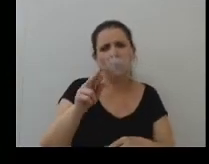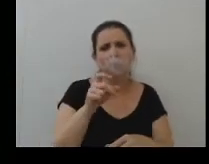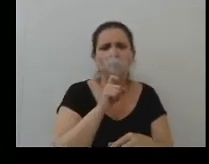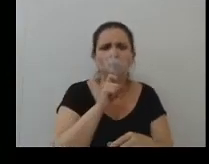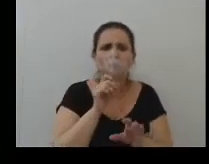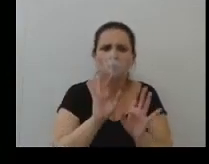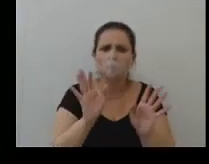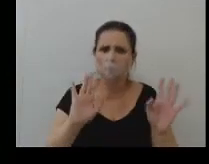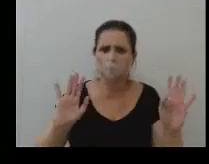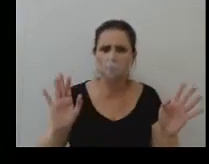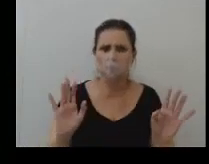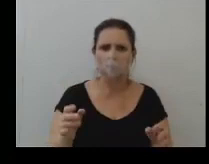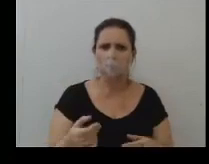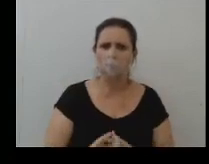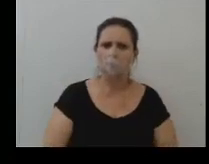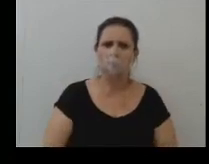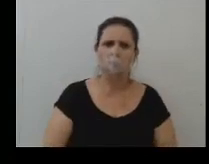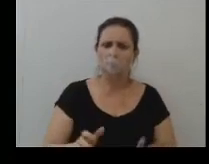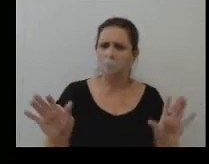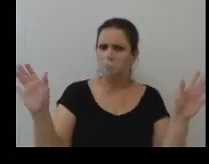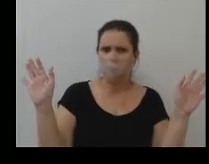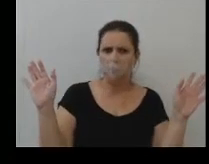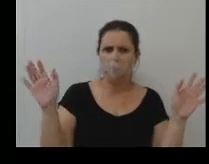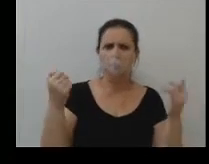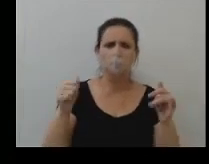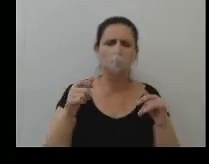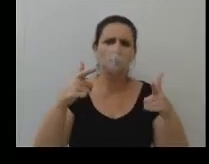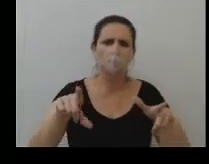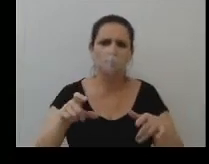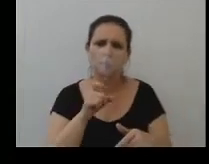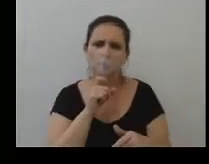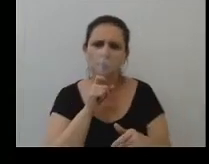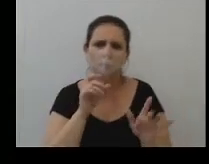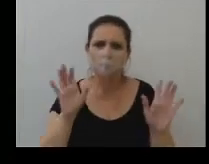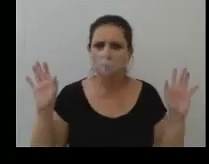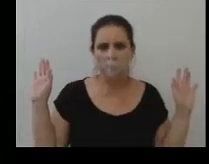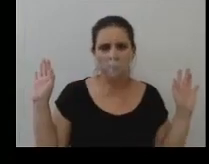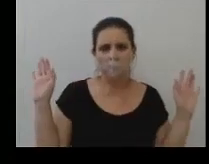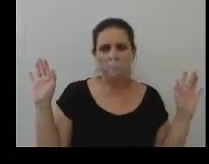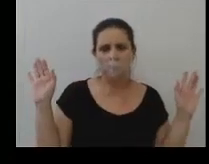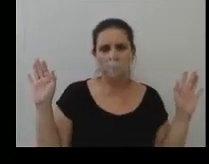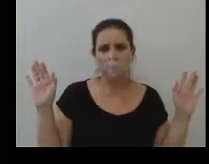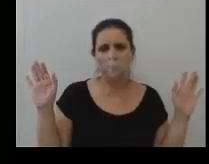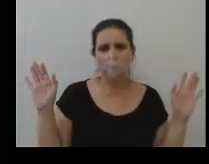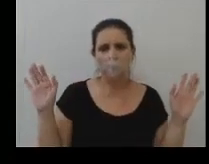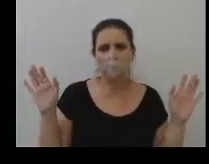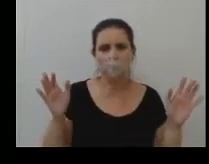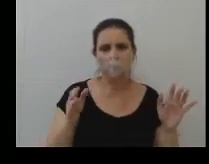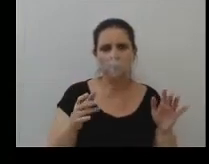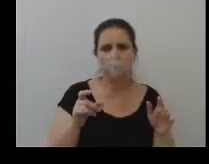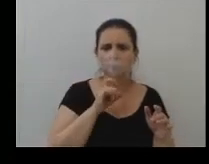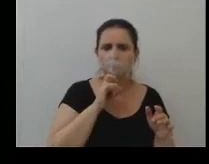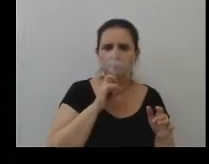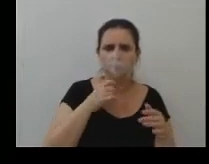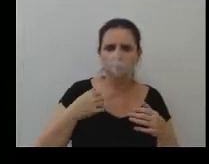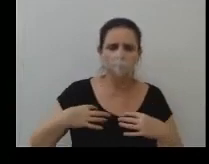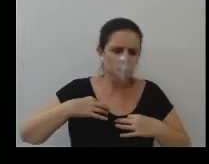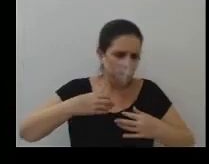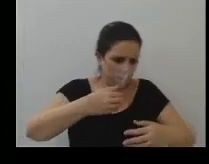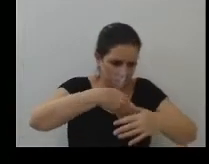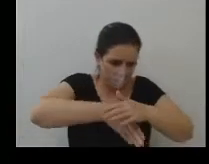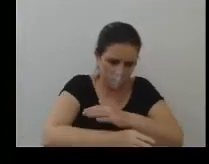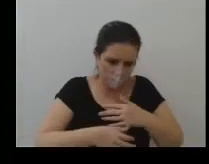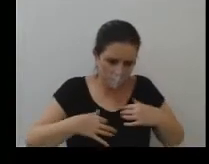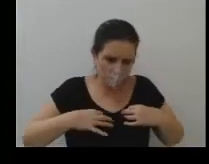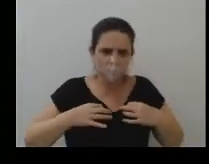precisa nem ter um vento frio. Você não precisa nem ter uma região em que você vai estar lá entrando frio pela sua roupa e coisa e